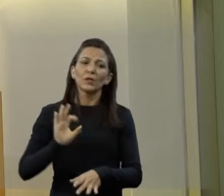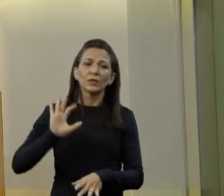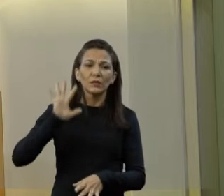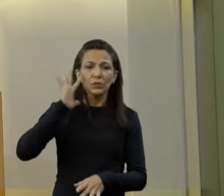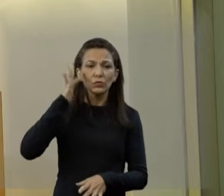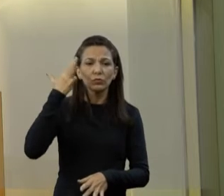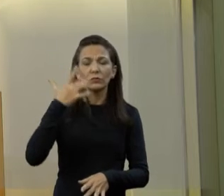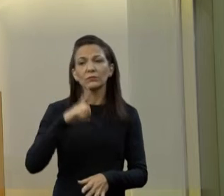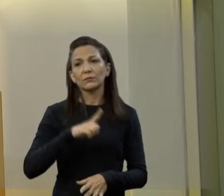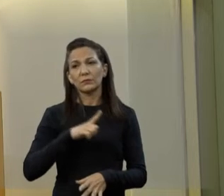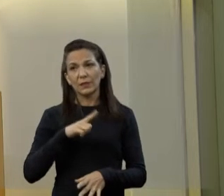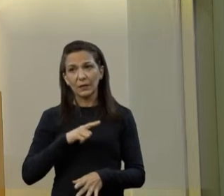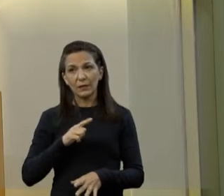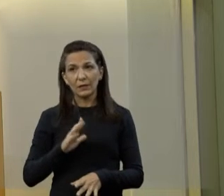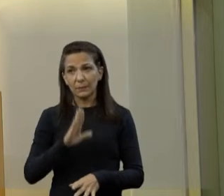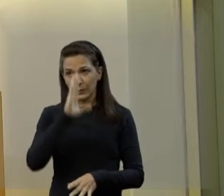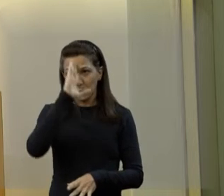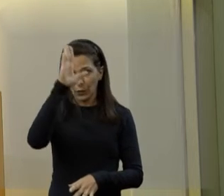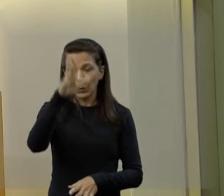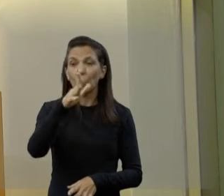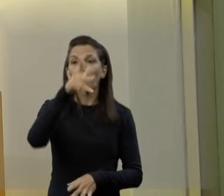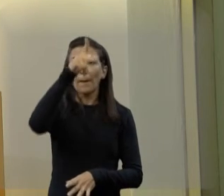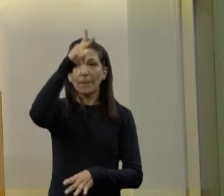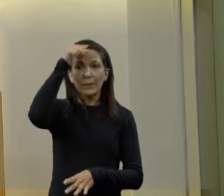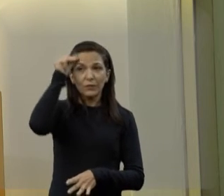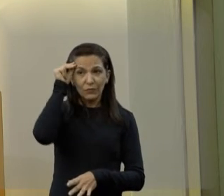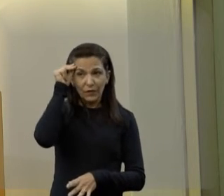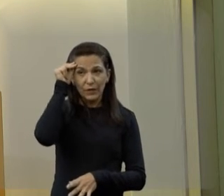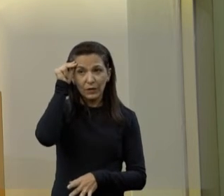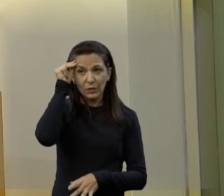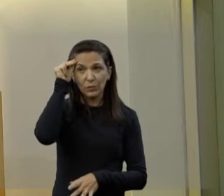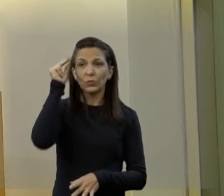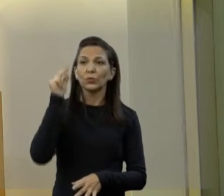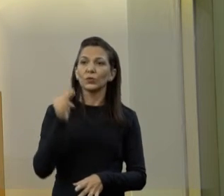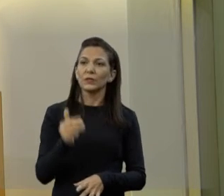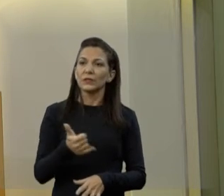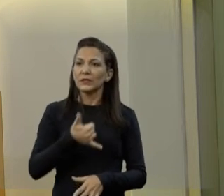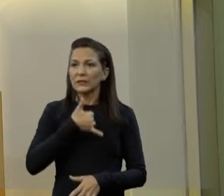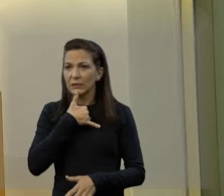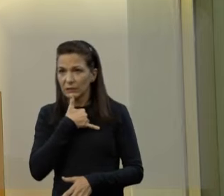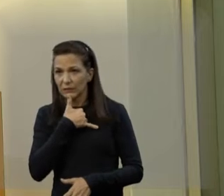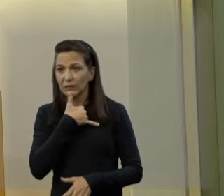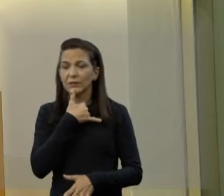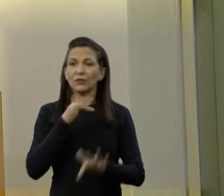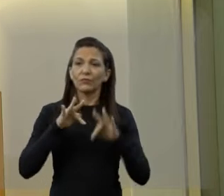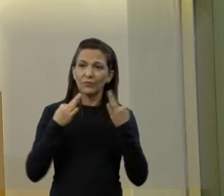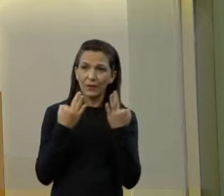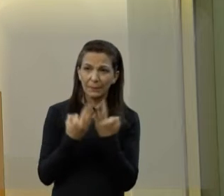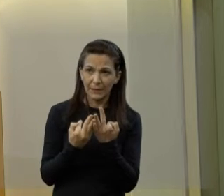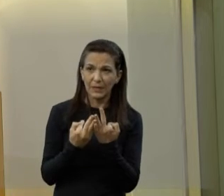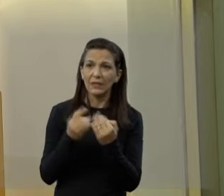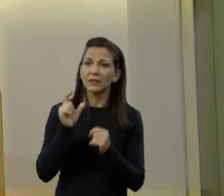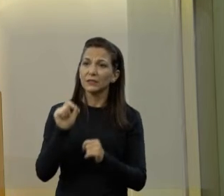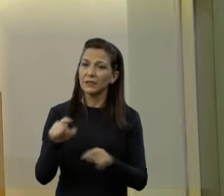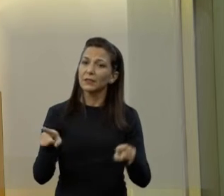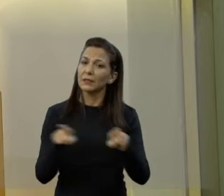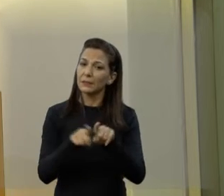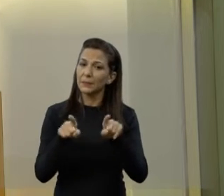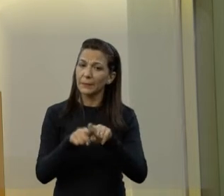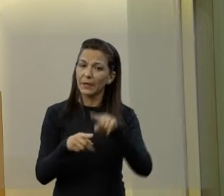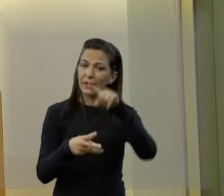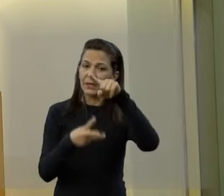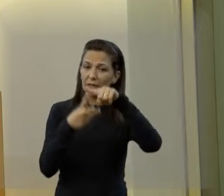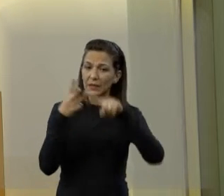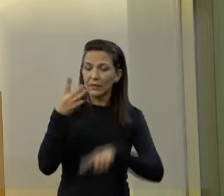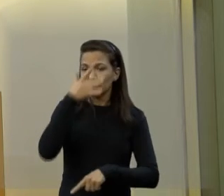que inclusive o prefeito já mostrou e demonstrou luto pelas famílias que também estão enlutados pelos